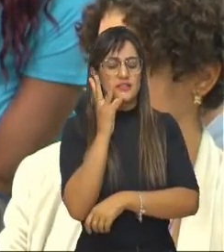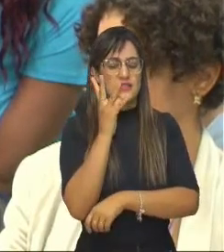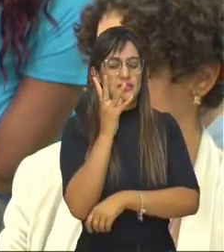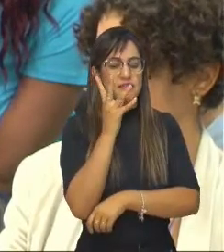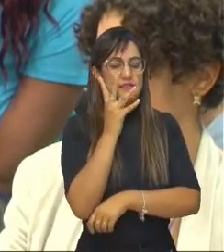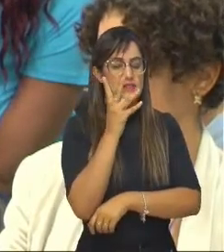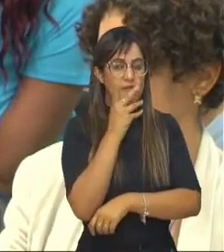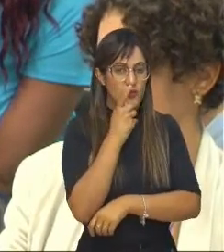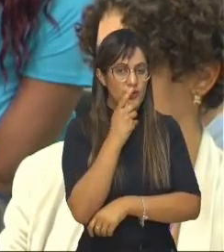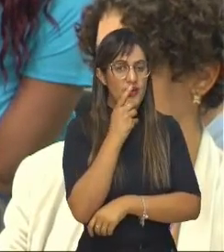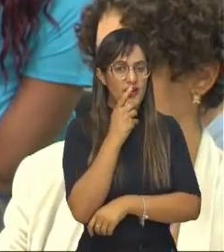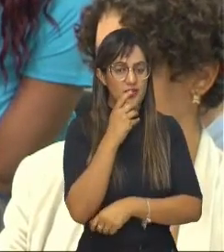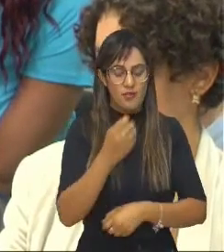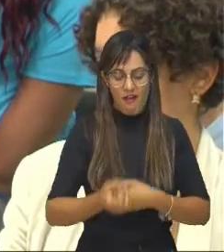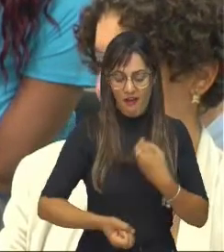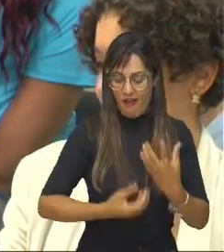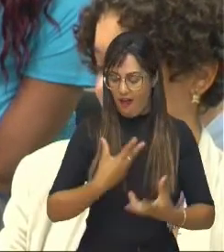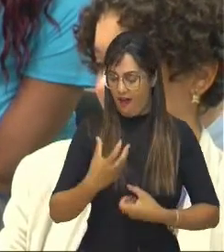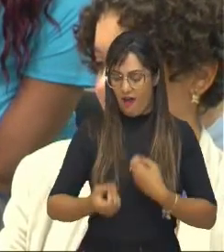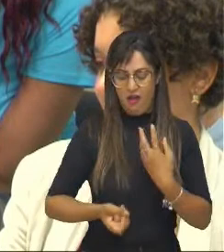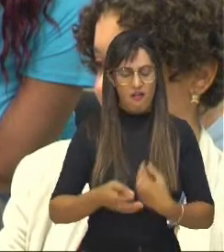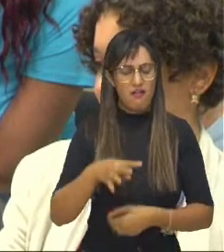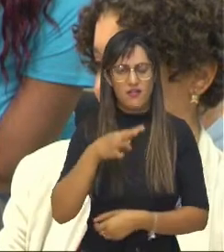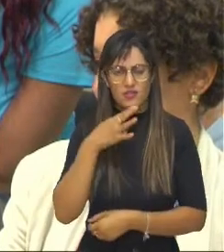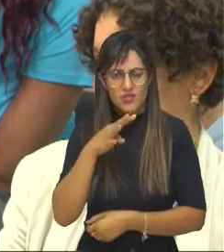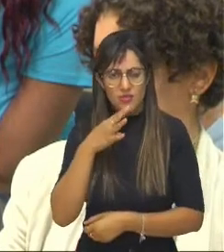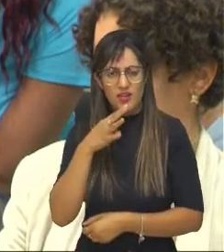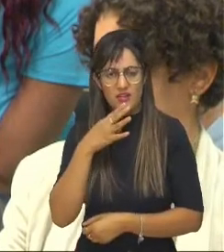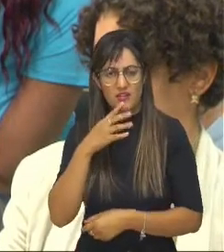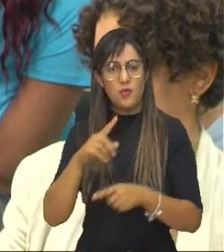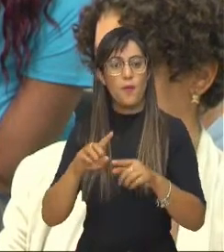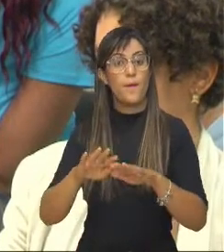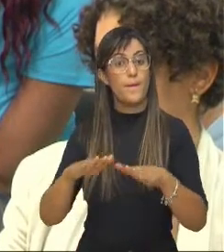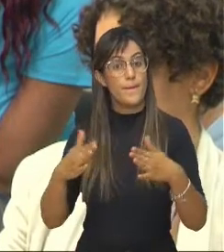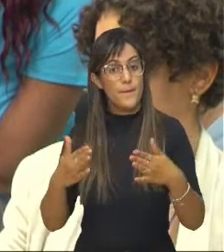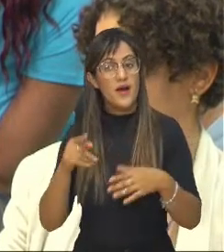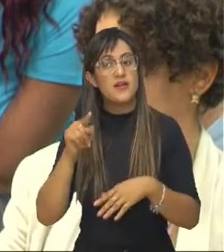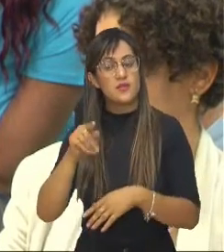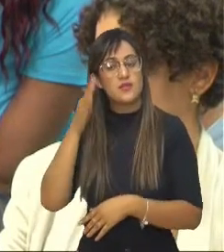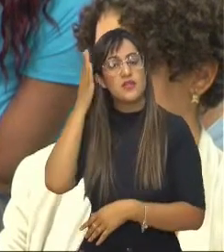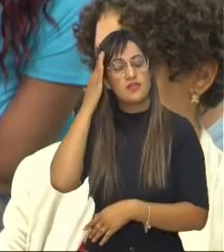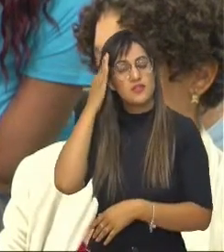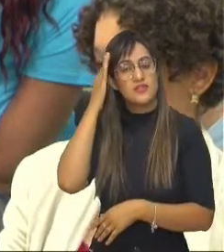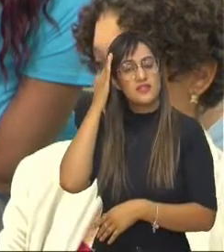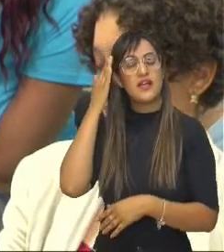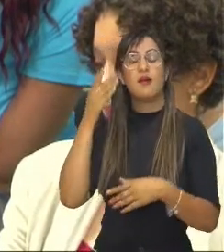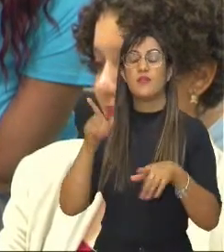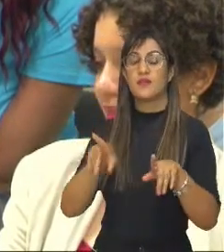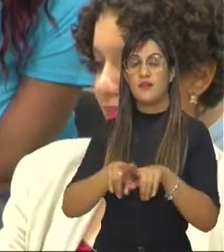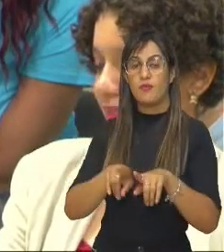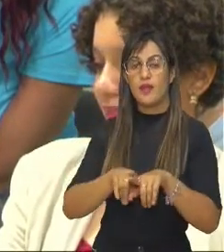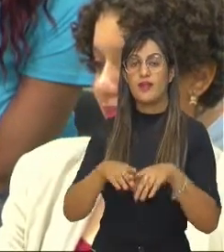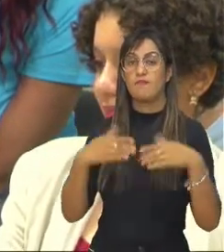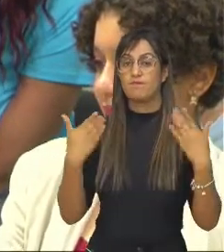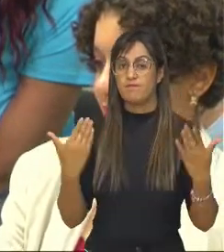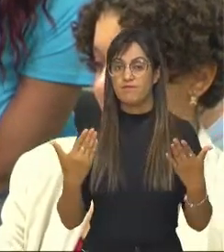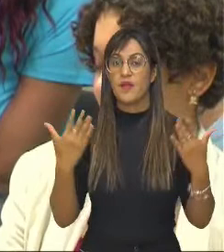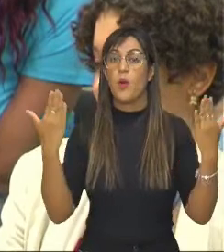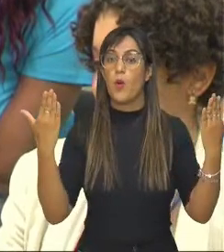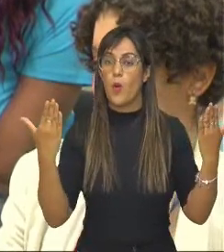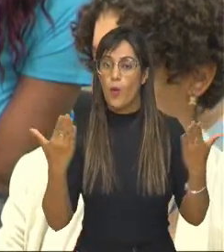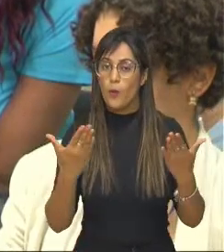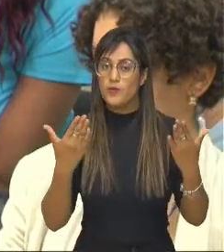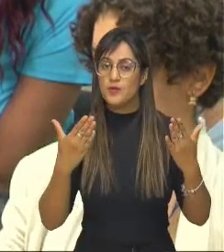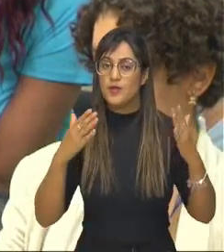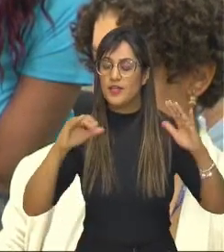aquela poesia. Eu não te conheço, mas eu sei que tu sabe também. Então, assim, hoje eu queria